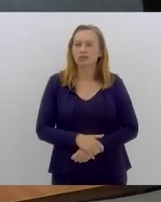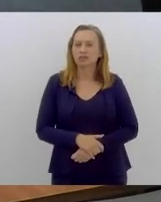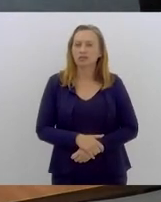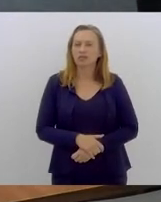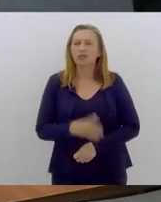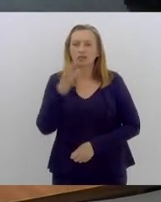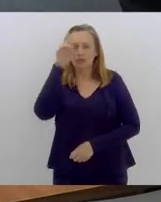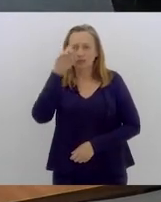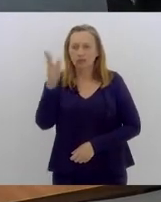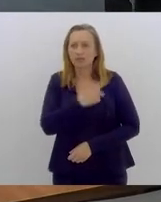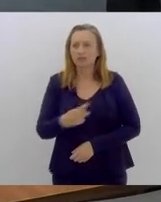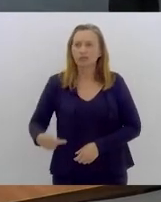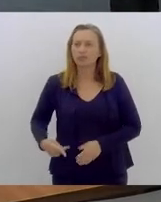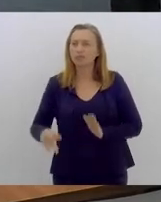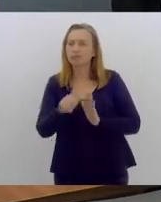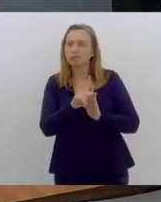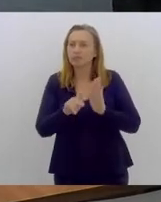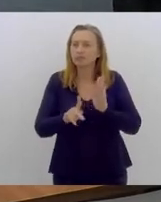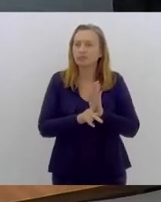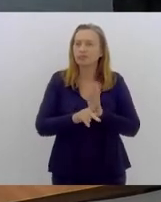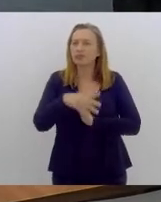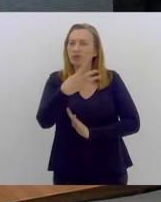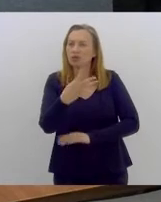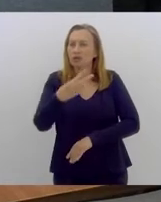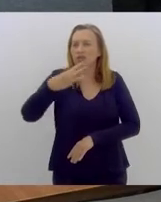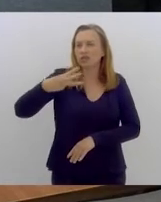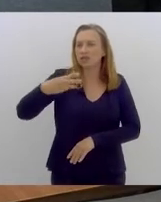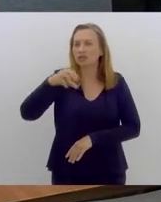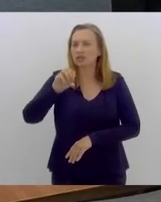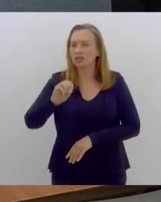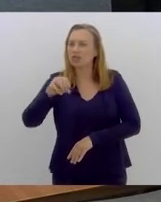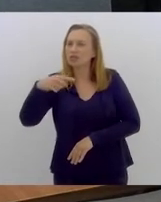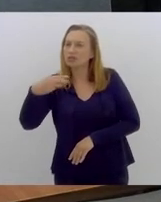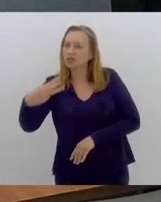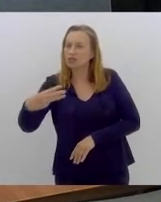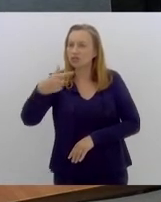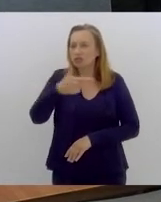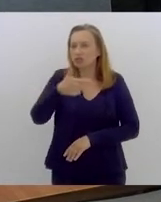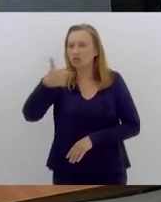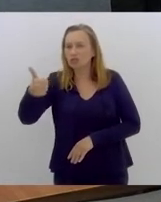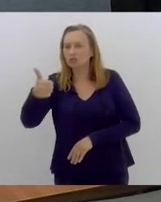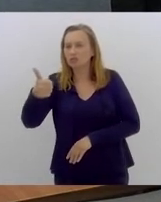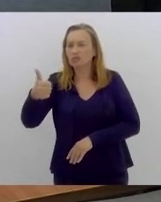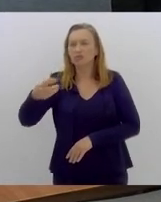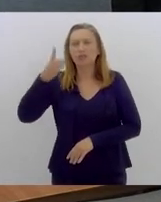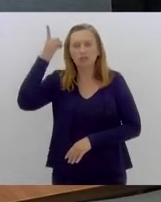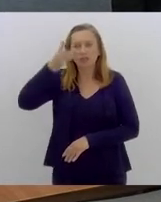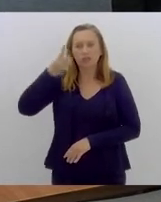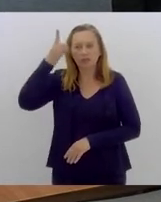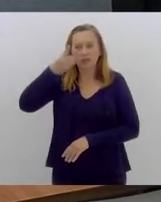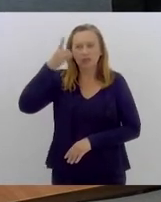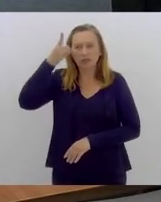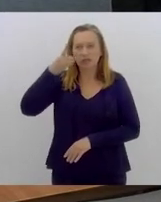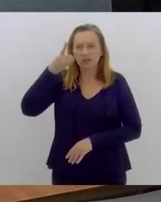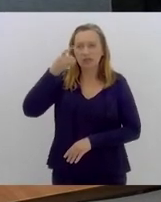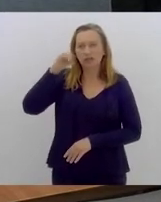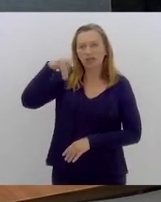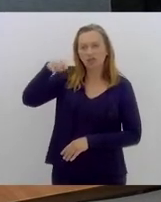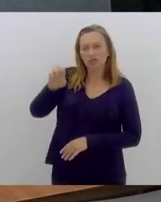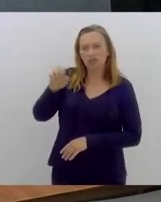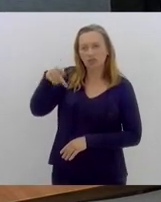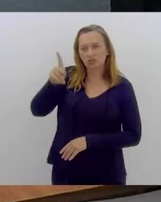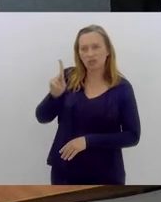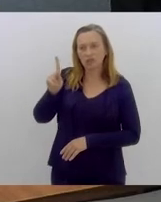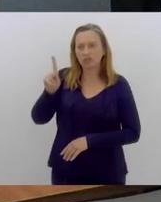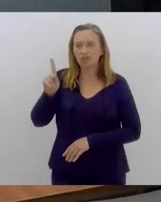Senhor presidente, projeto de lei 4303 de 21, de autoria do deputado Alexandre